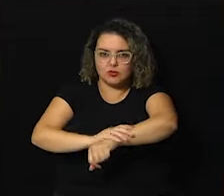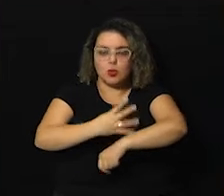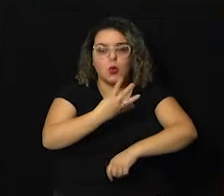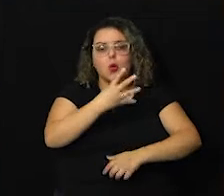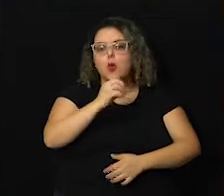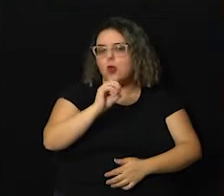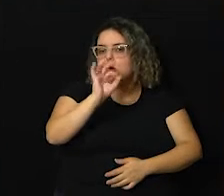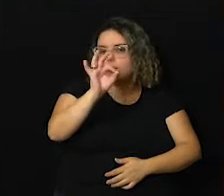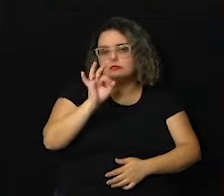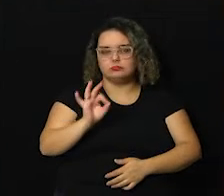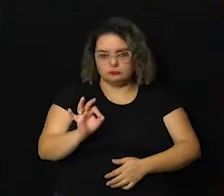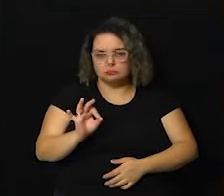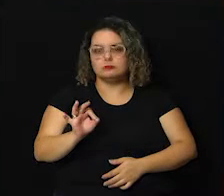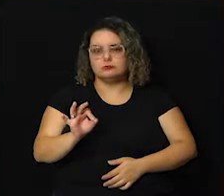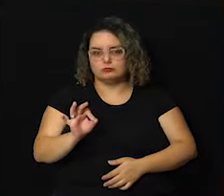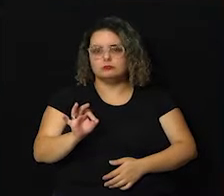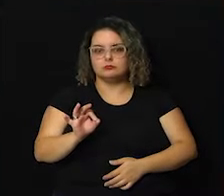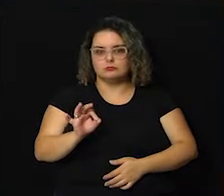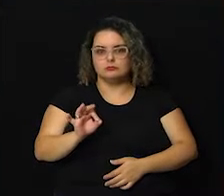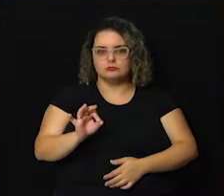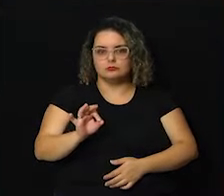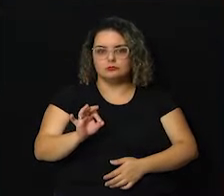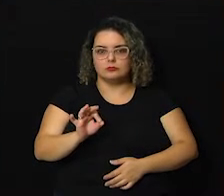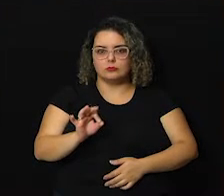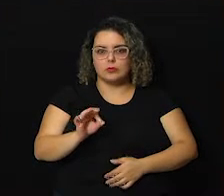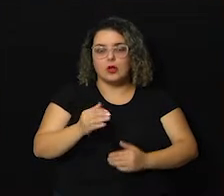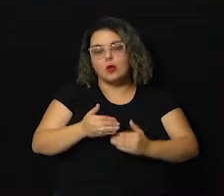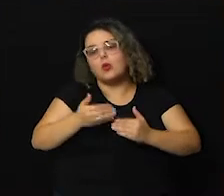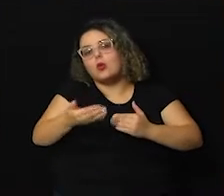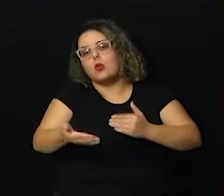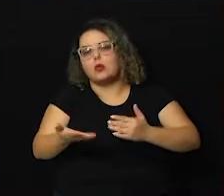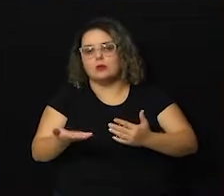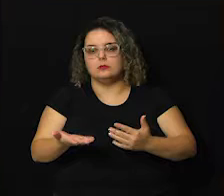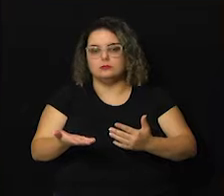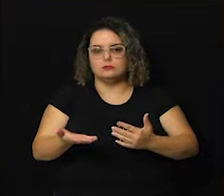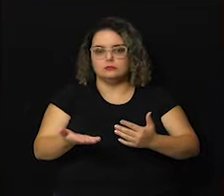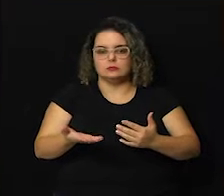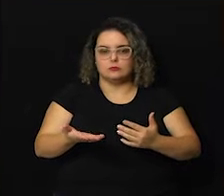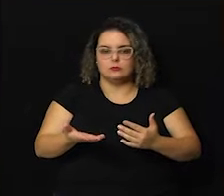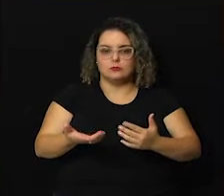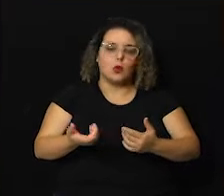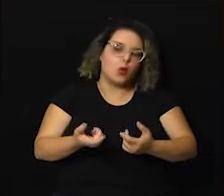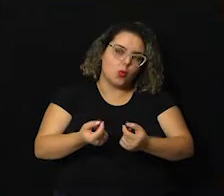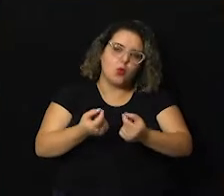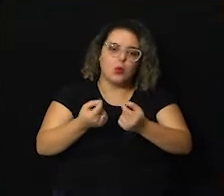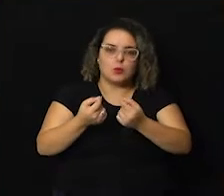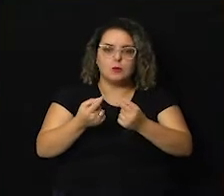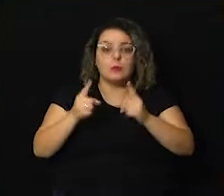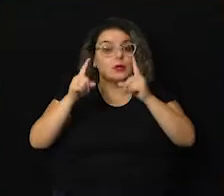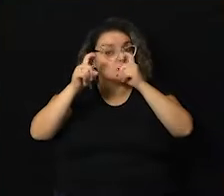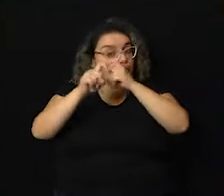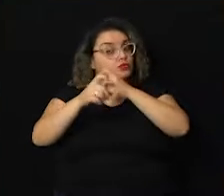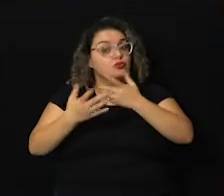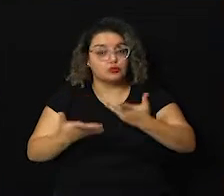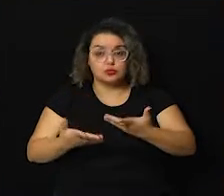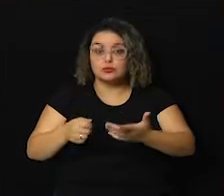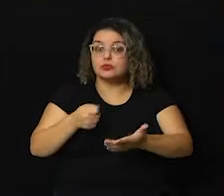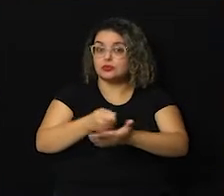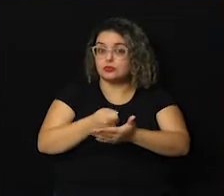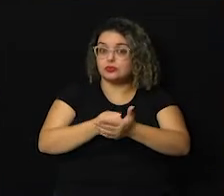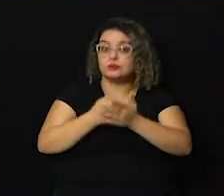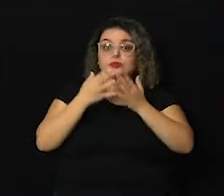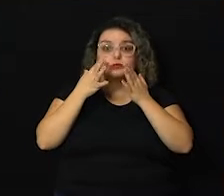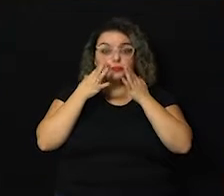de 40%, ou seja, desses o que sobram são aqueles tumores realmente mais complexos, que exigem